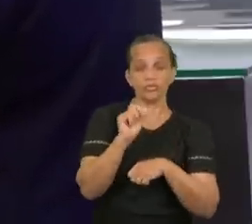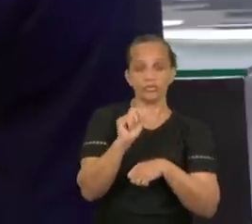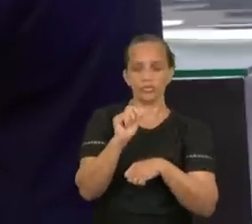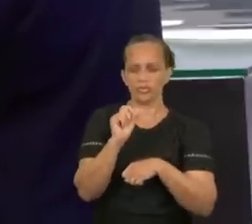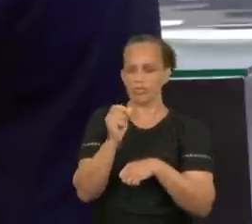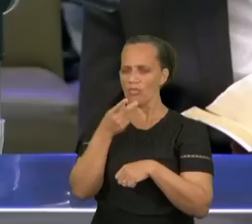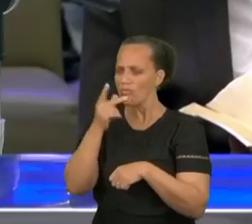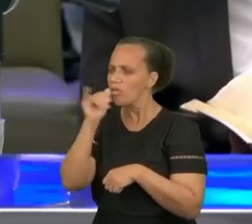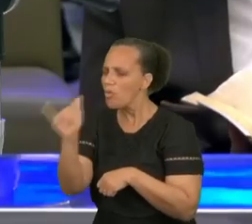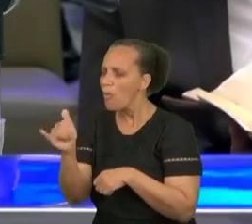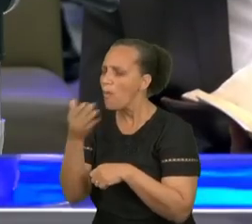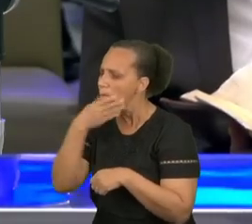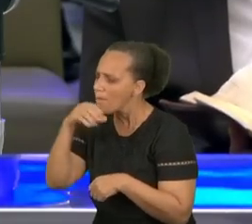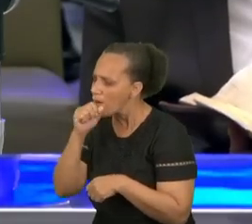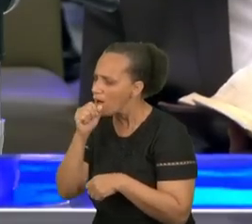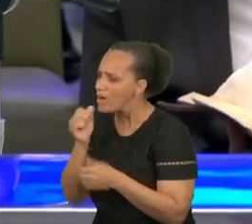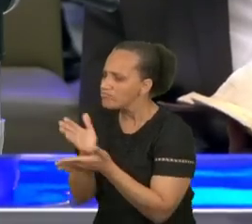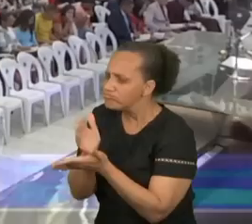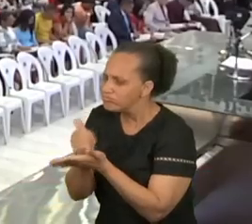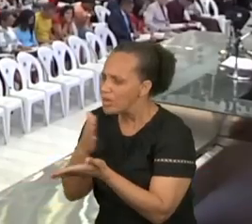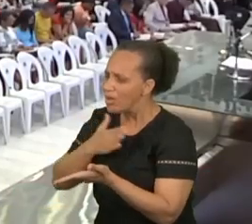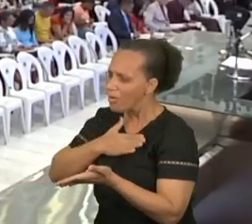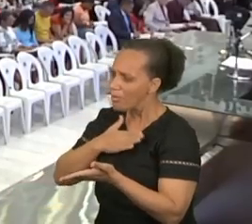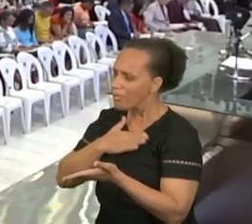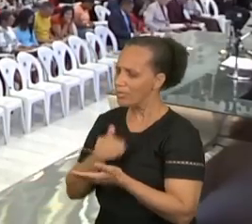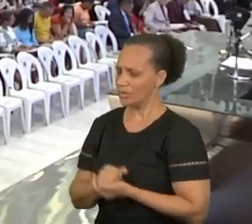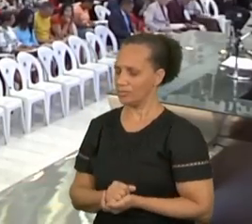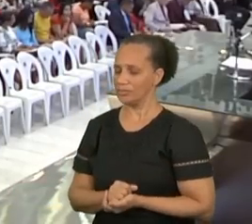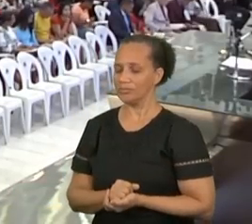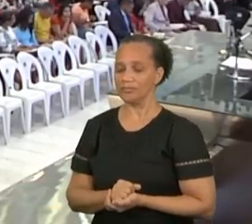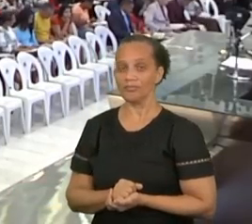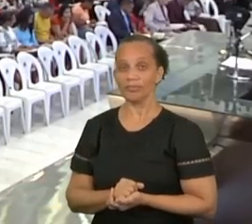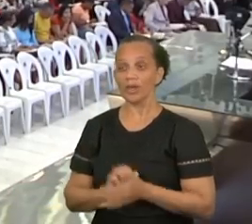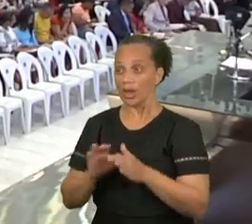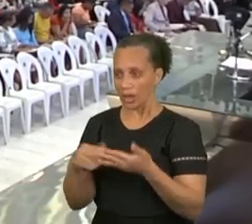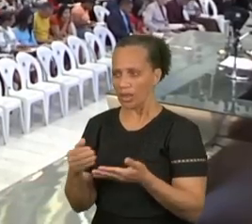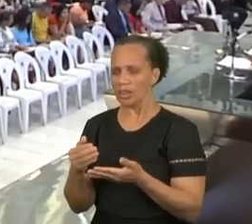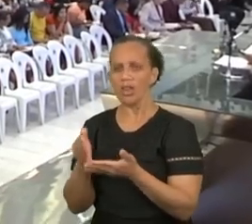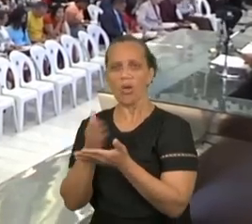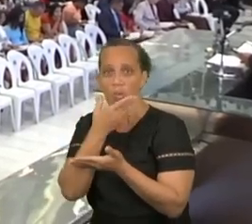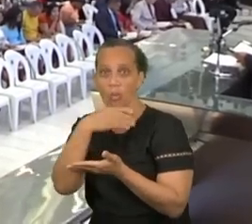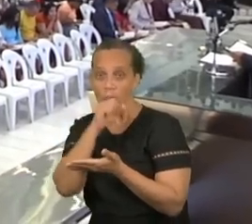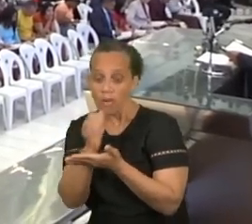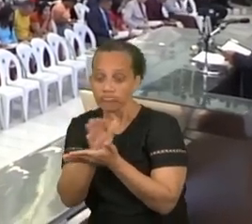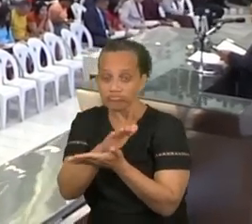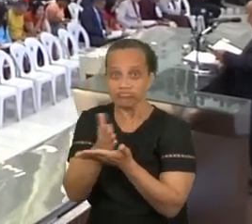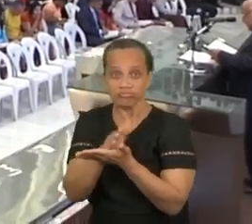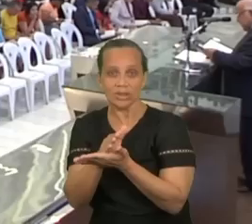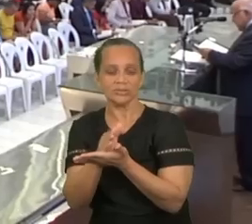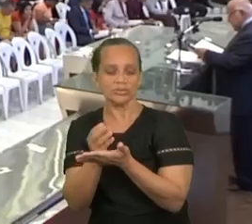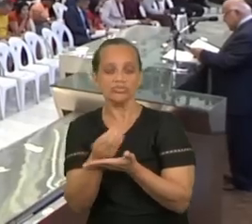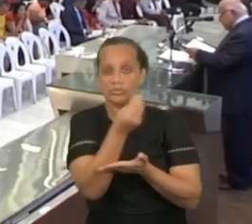da minha parte da fazenda que me pertence e ele repartiu por eles a